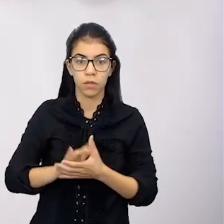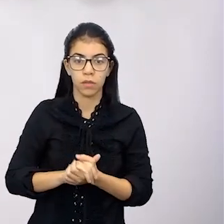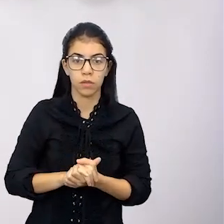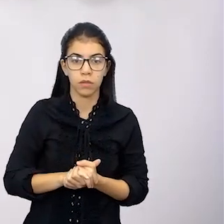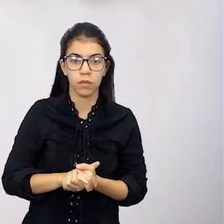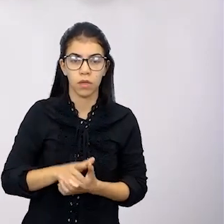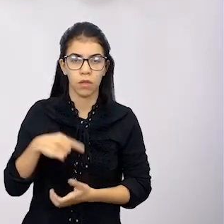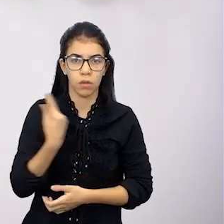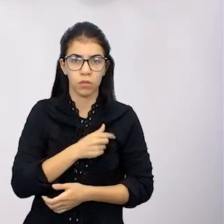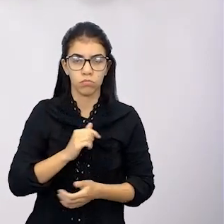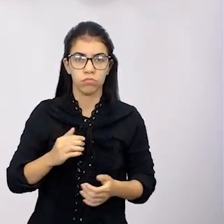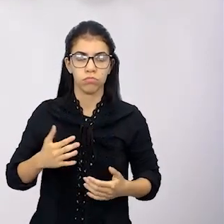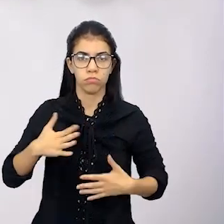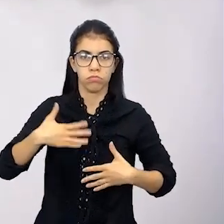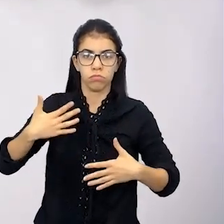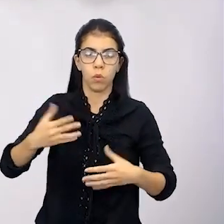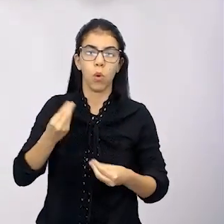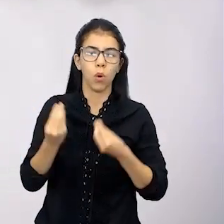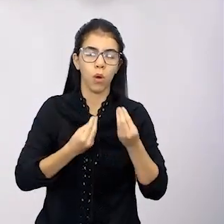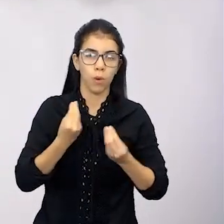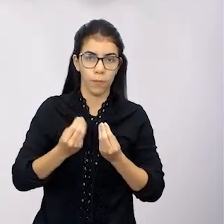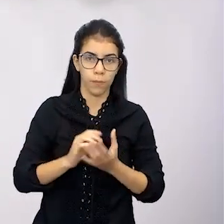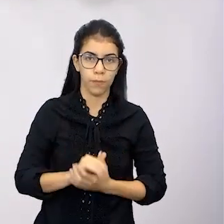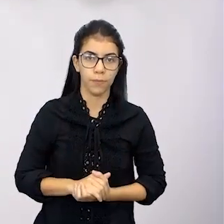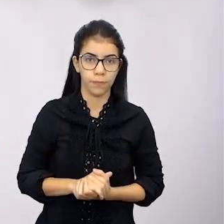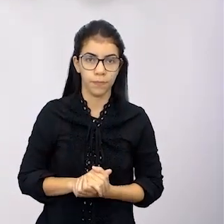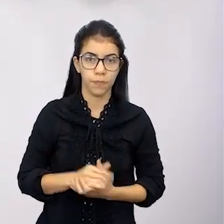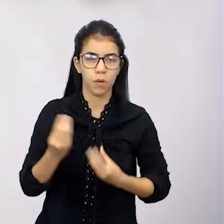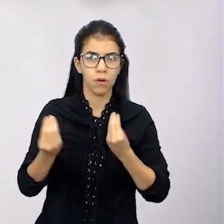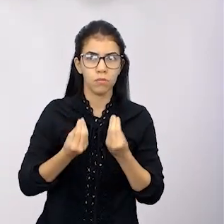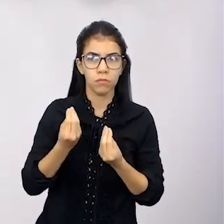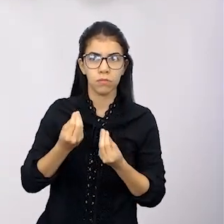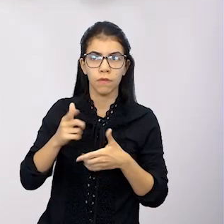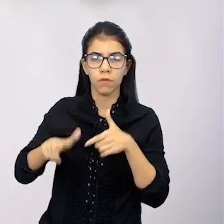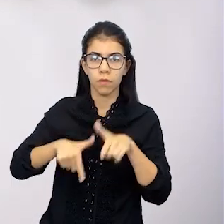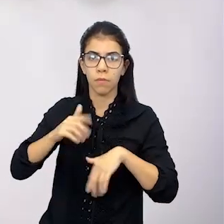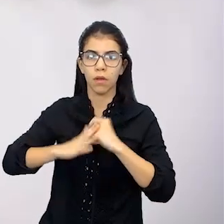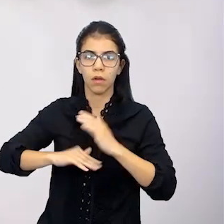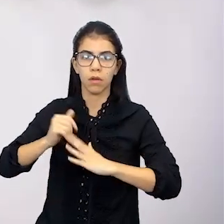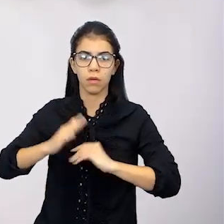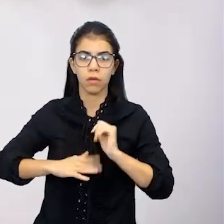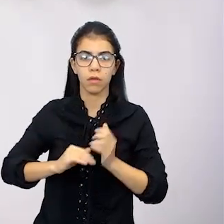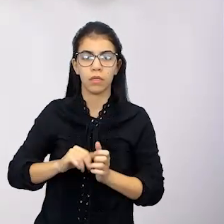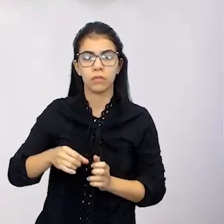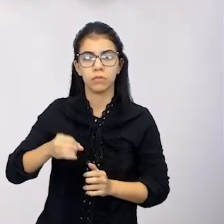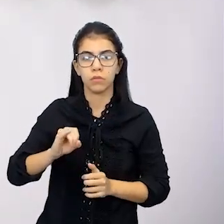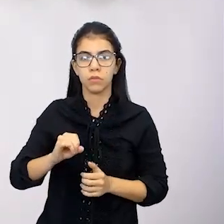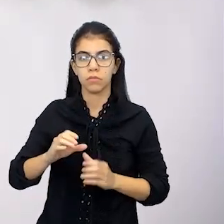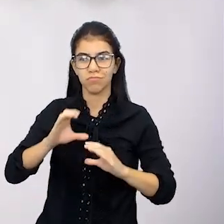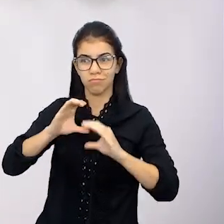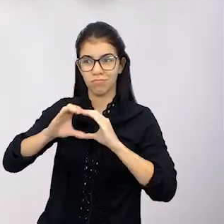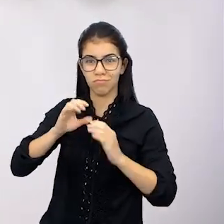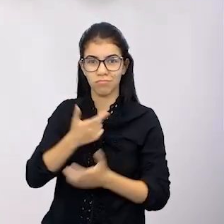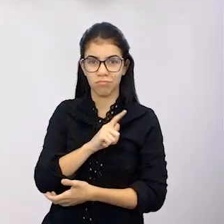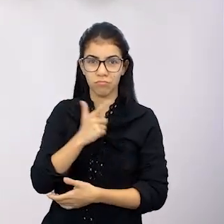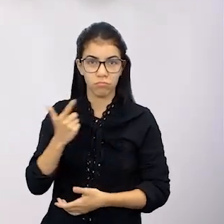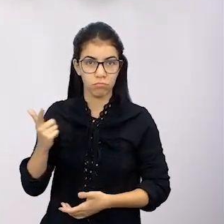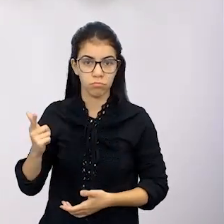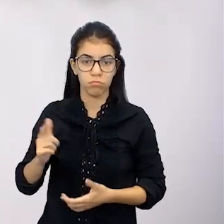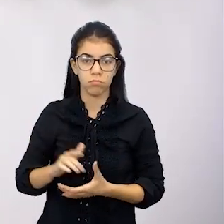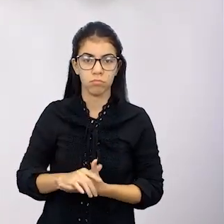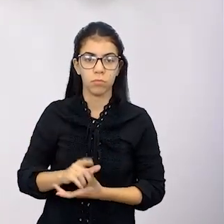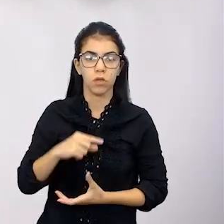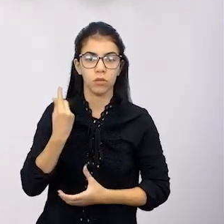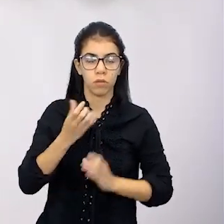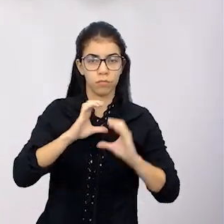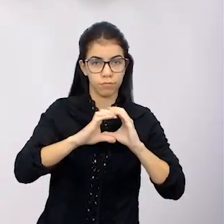a gente se assusta, né, no sentido que, como que eu vou trabalhar com esse menino se eu não consigo estabelecer uma comunicação com eles? Daqui a pouco nós falaremos um pouquinho